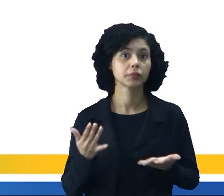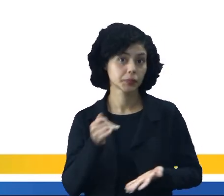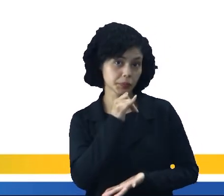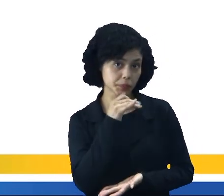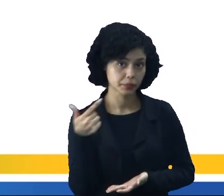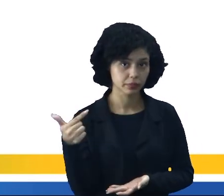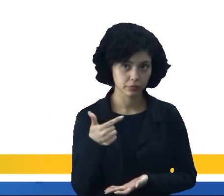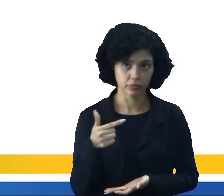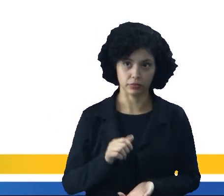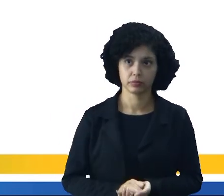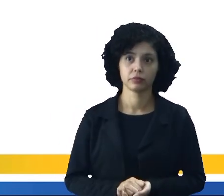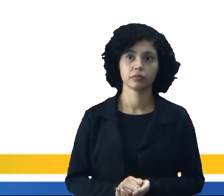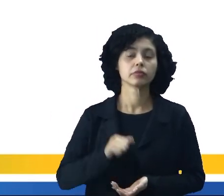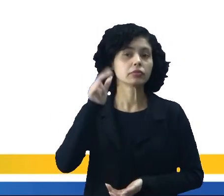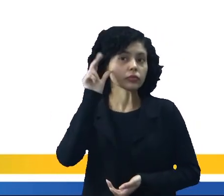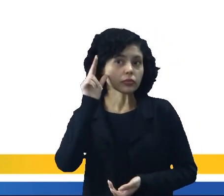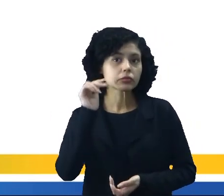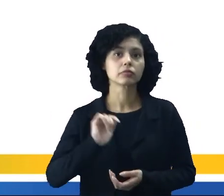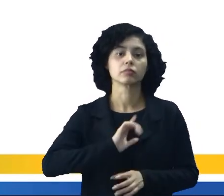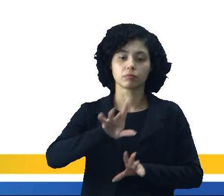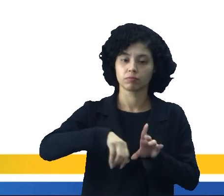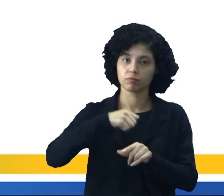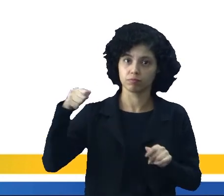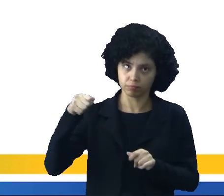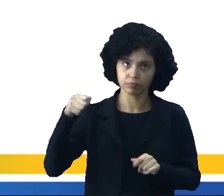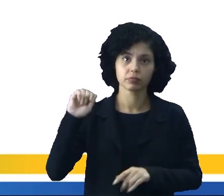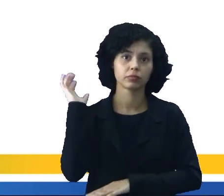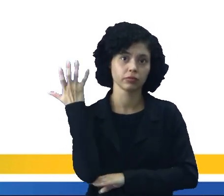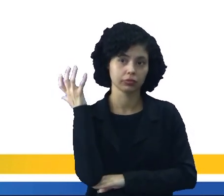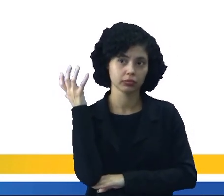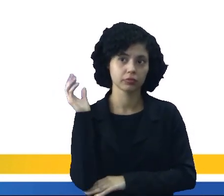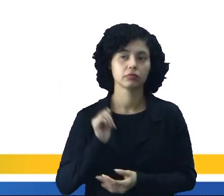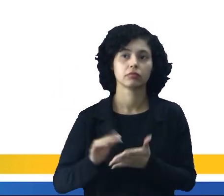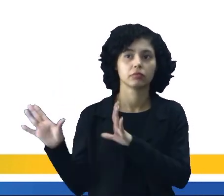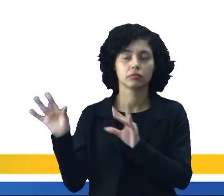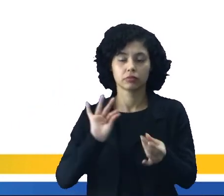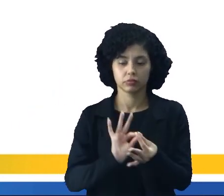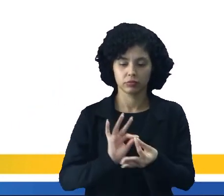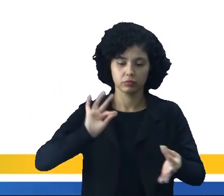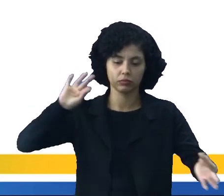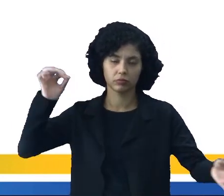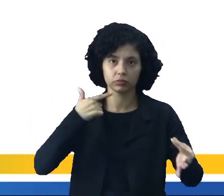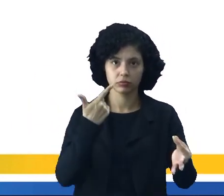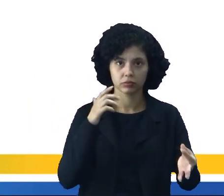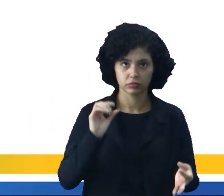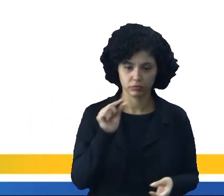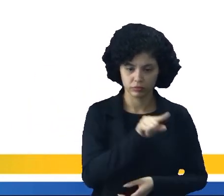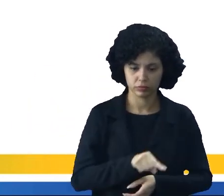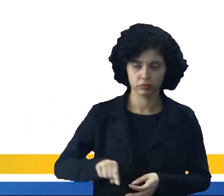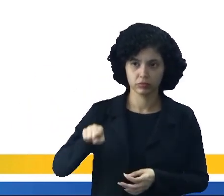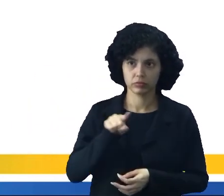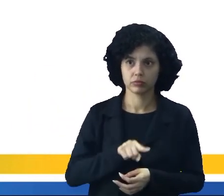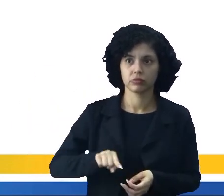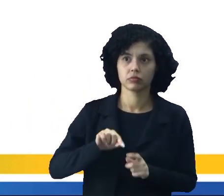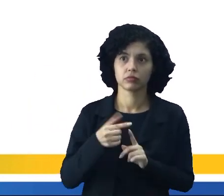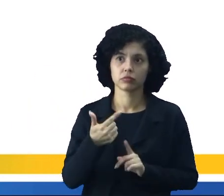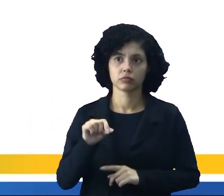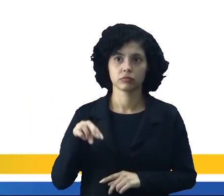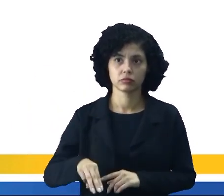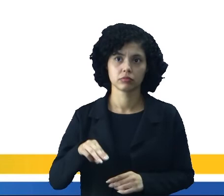exemplo 2 um cavalo está amarrado em uma árvore através de uma corda de 20 metros de comprimento